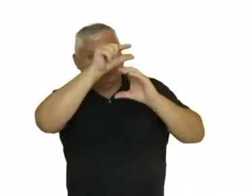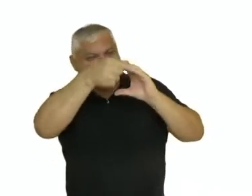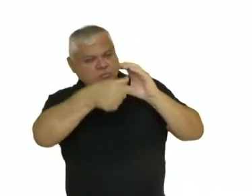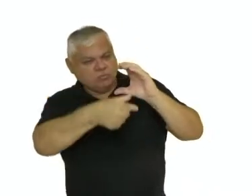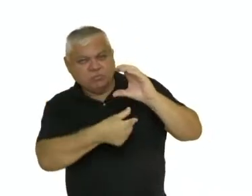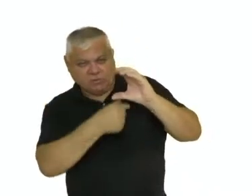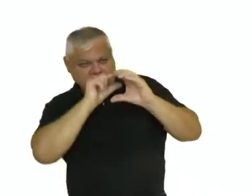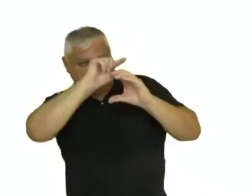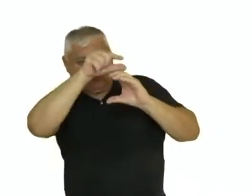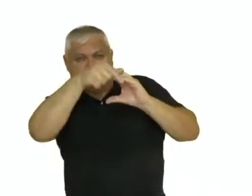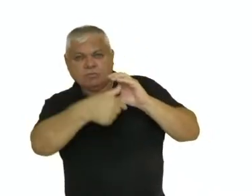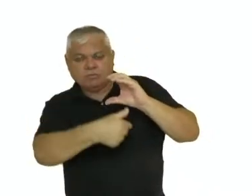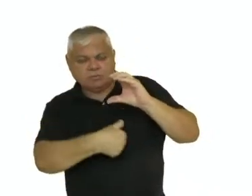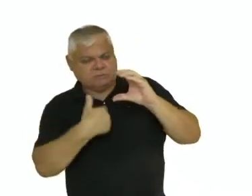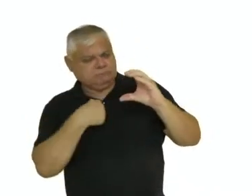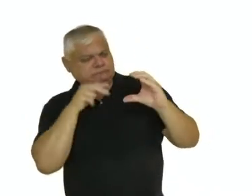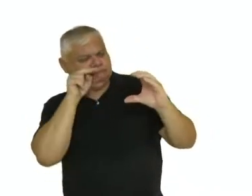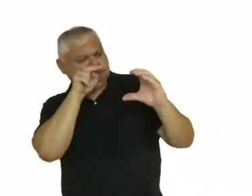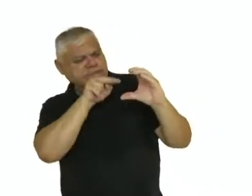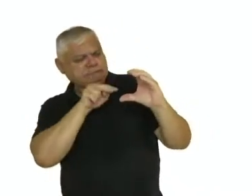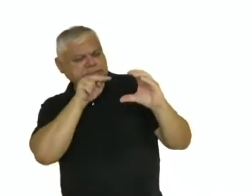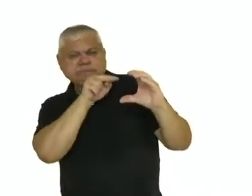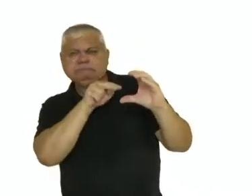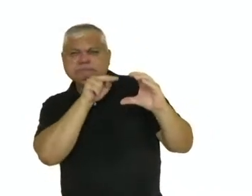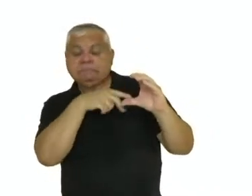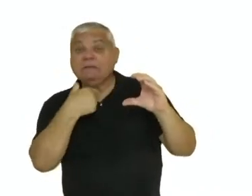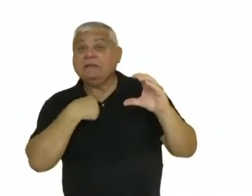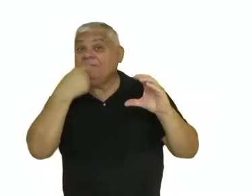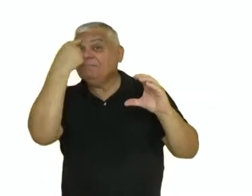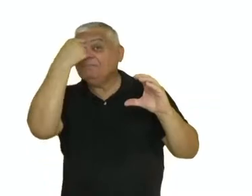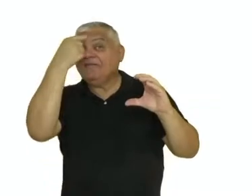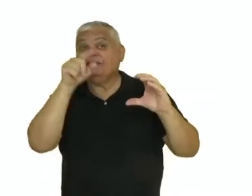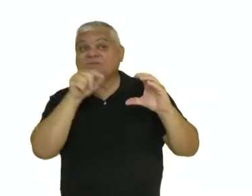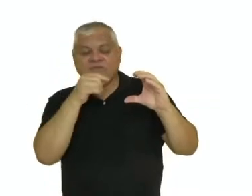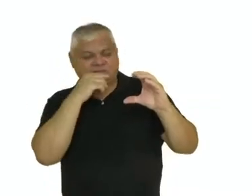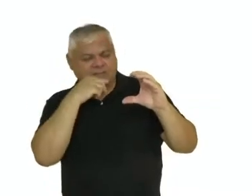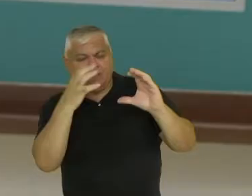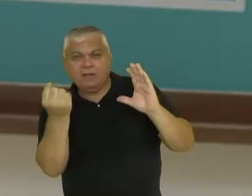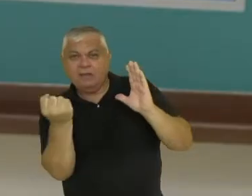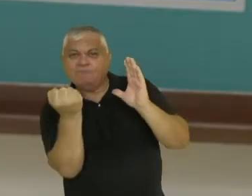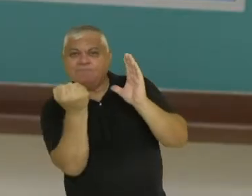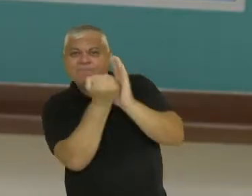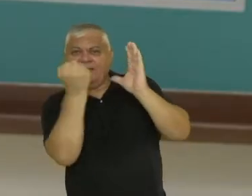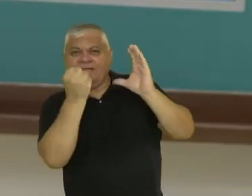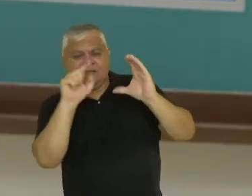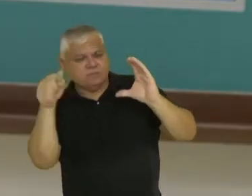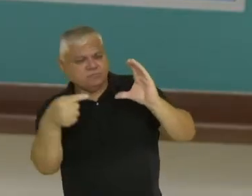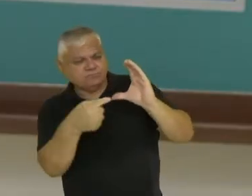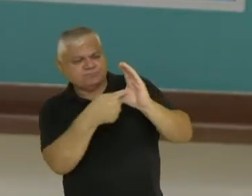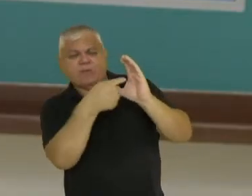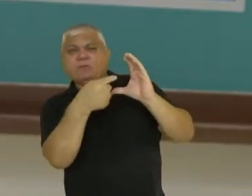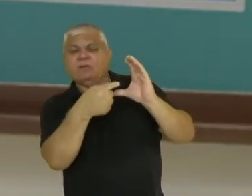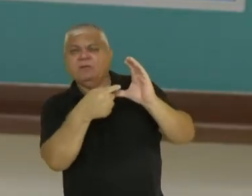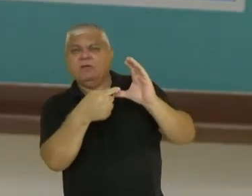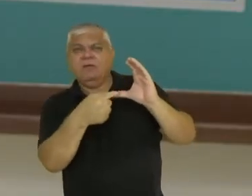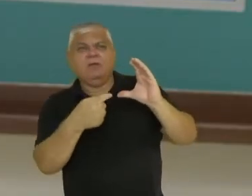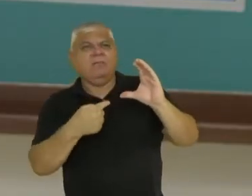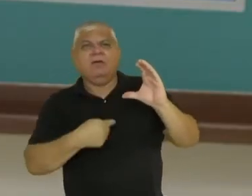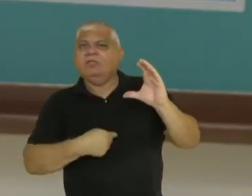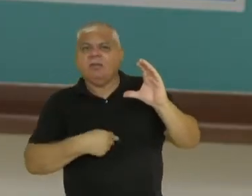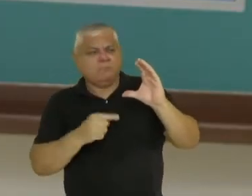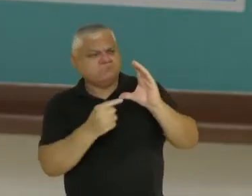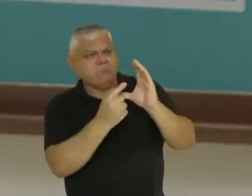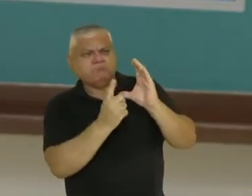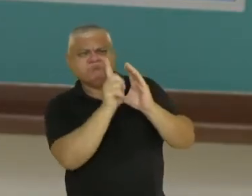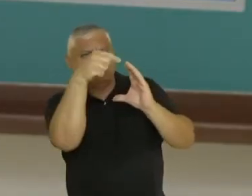a ideia principal era que essa feixe de partículas ia marcar o filme somente numa posição, mas ele observou que teve